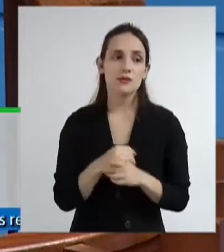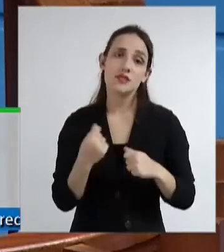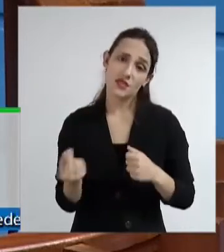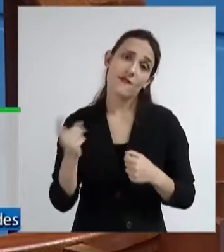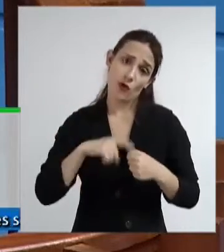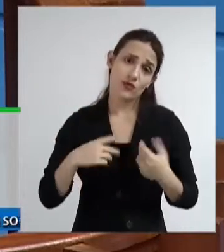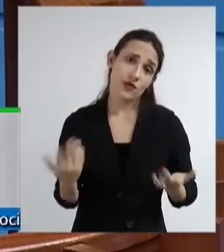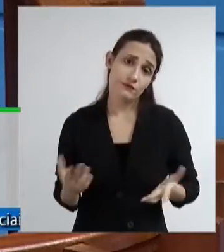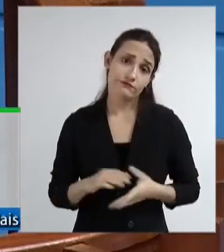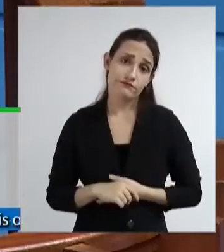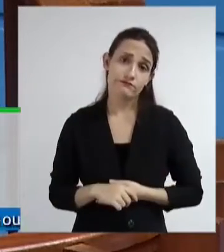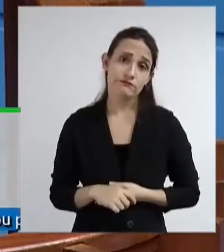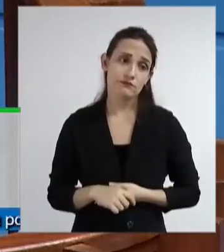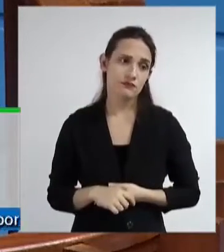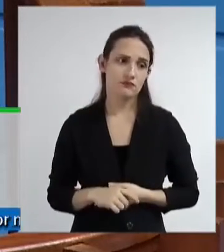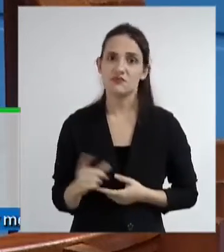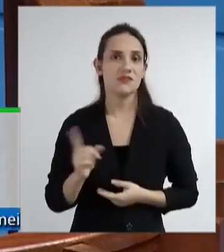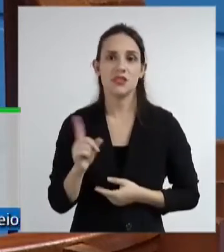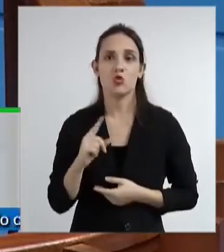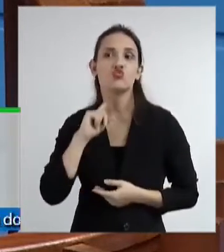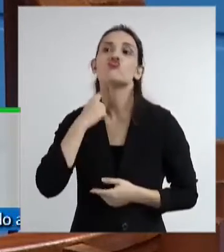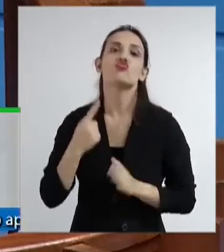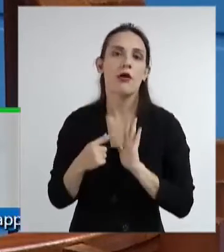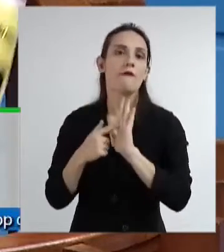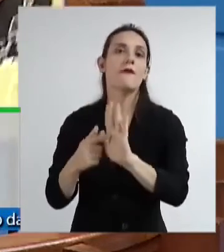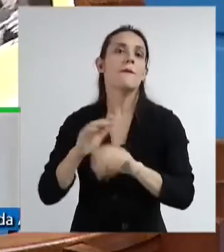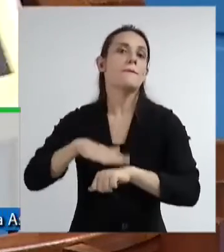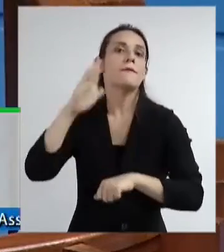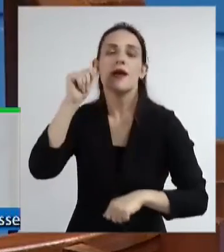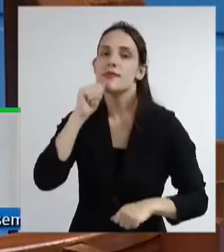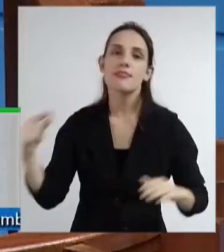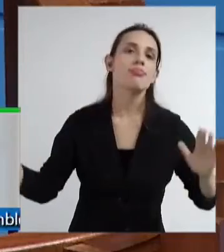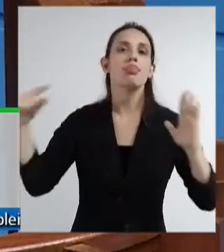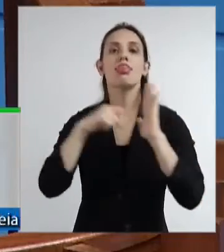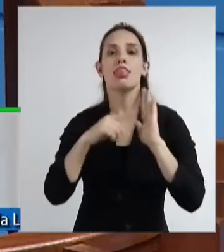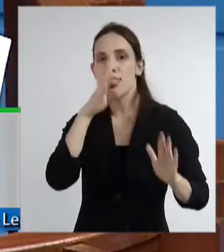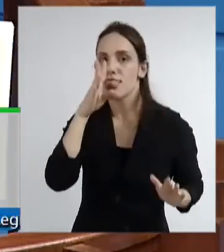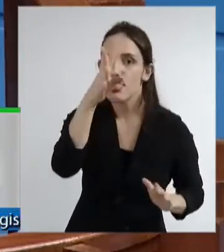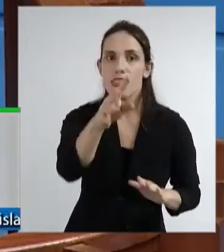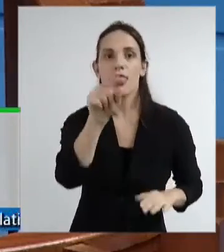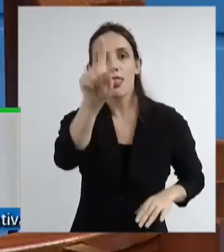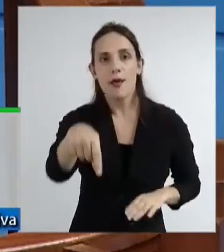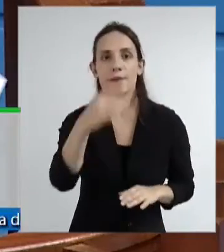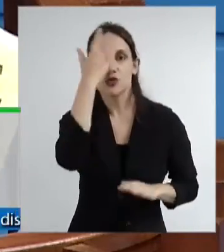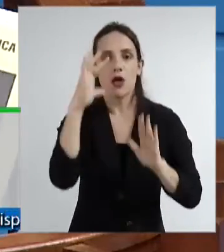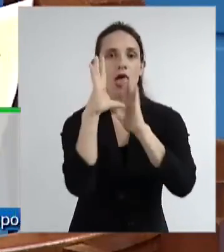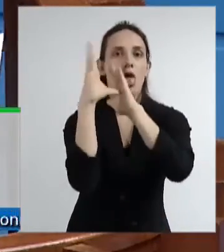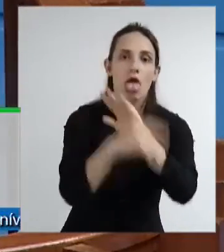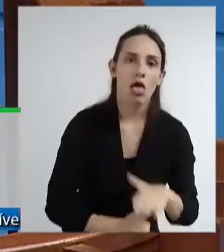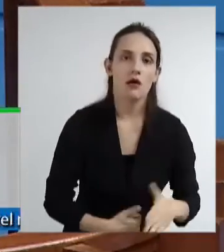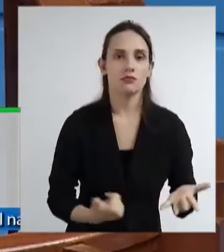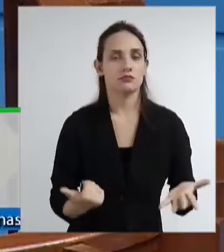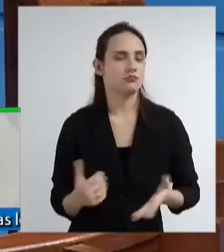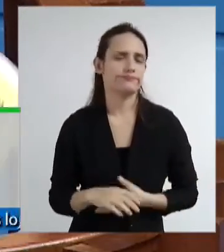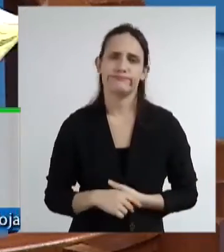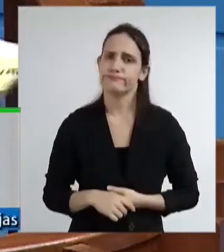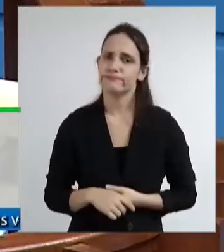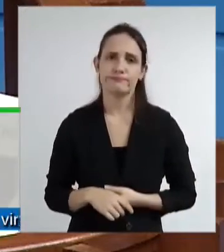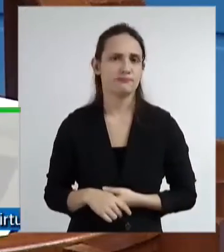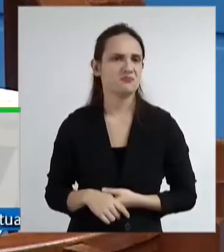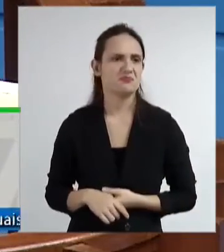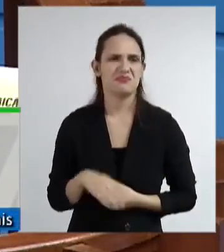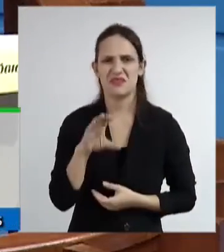recuperar essa imagem, né? E não é assim, acusando os brasileiros de serem assaltantes, né, ladrões